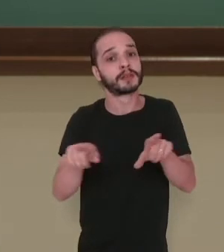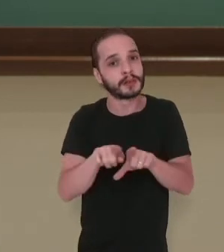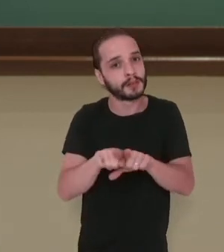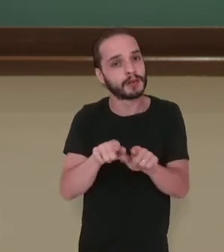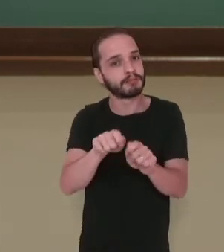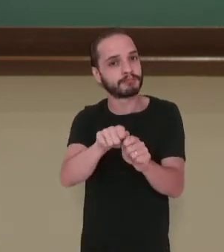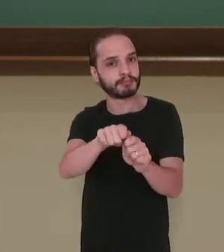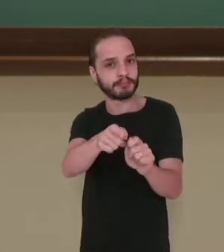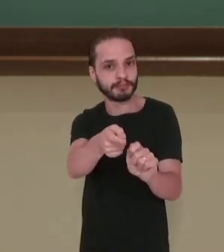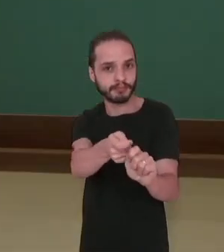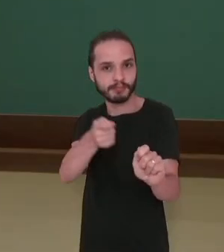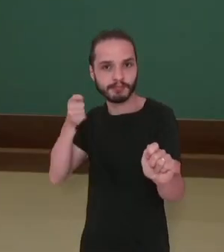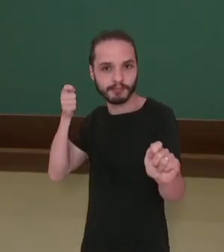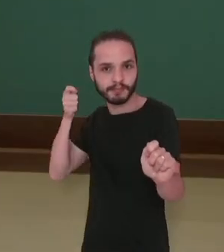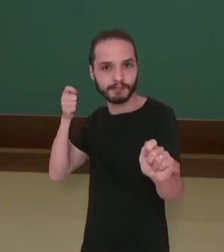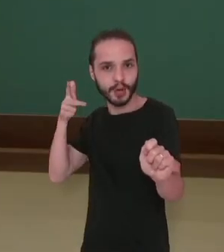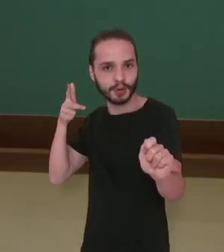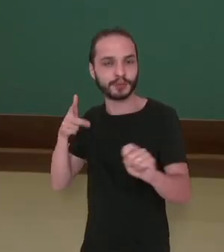os índios usavam, né?